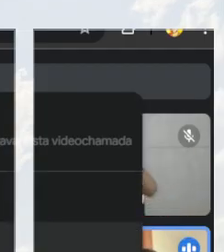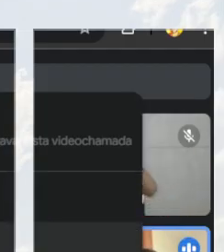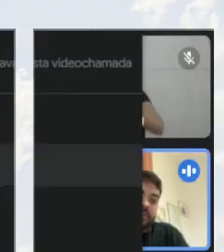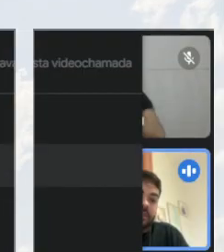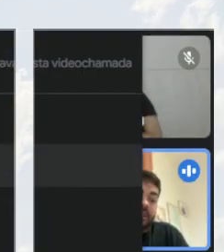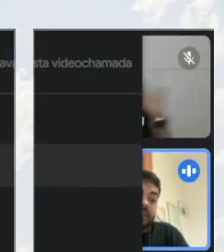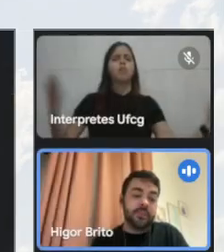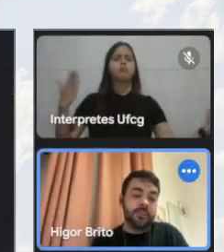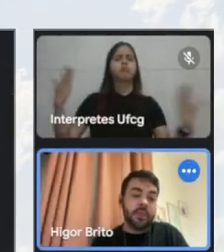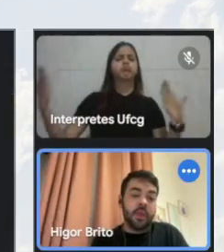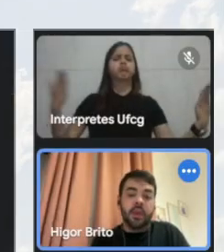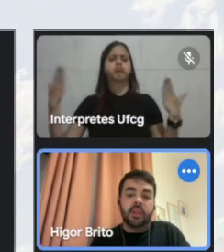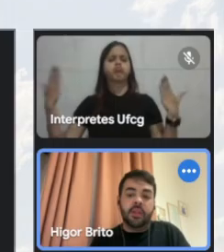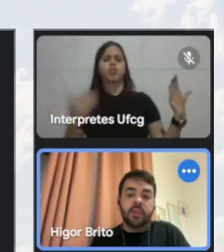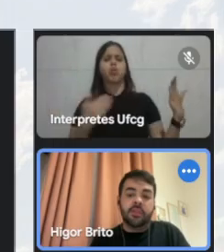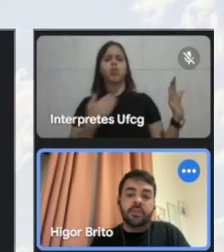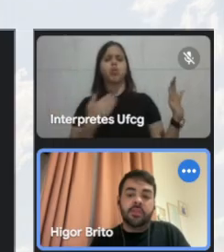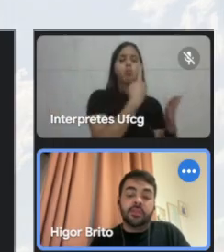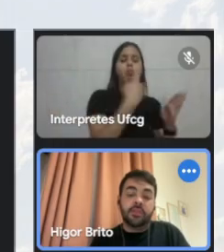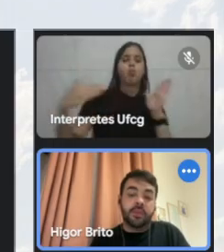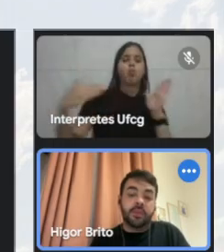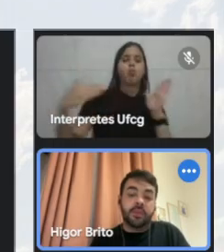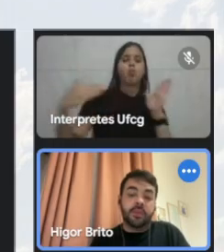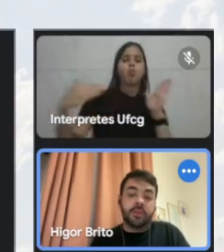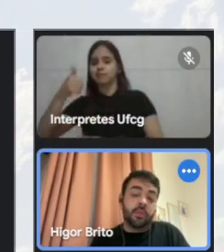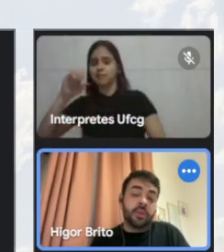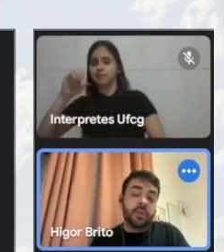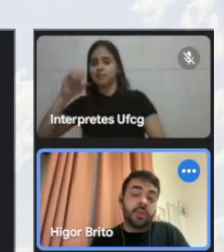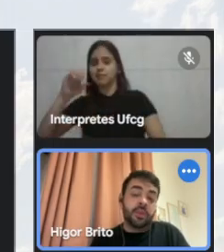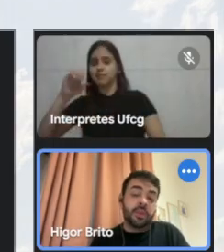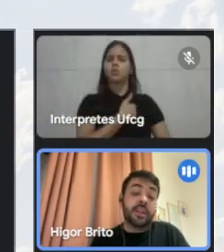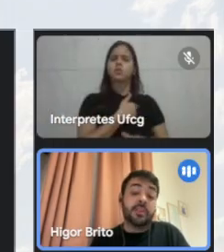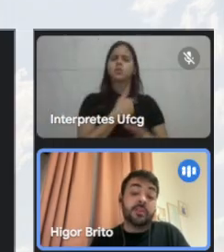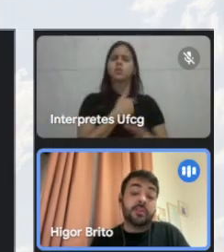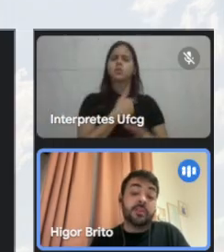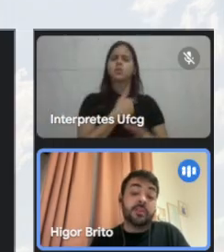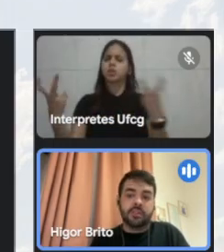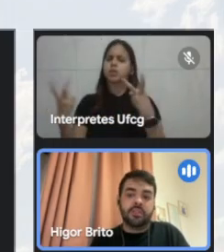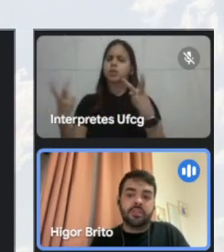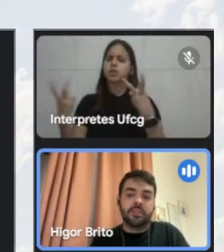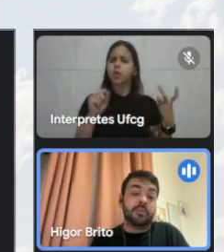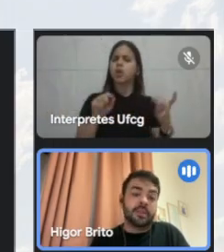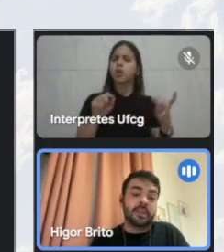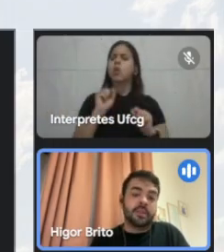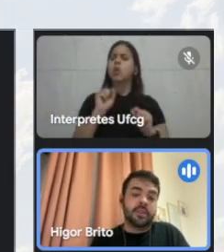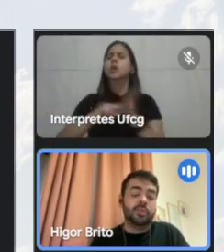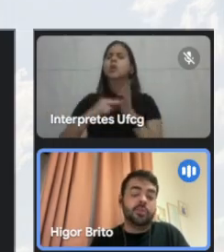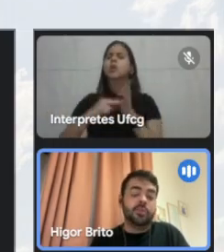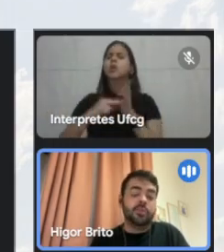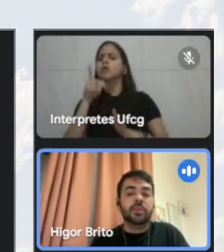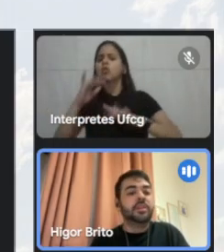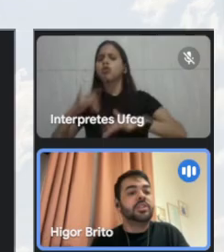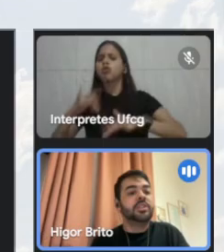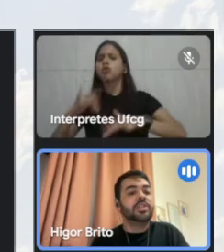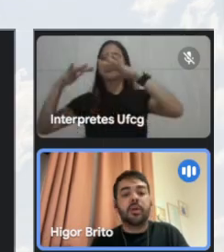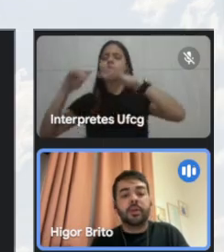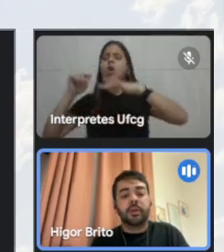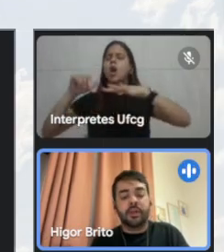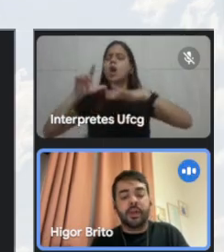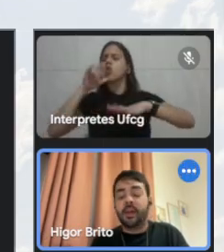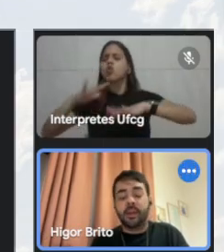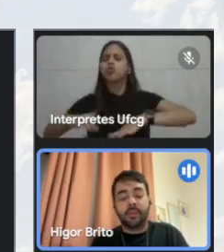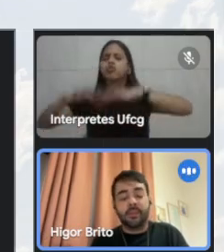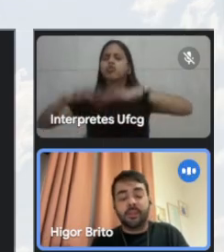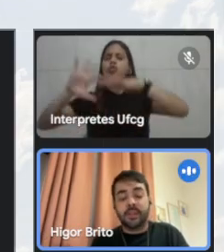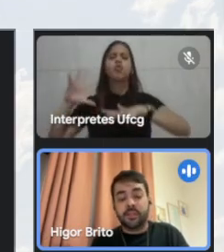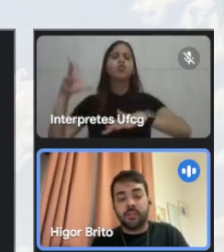e 10 para se atentar aqui. Então, aqui vocês vão ver, por exemplo, o que é considerado inundação. A gente considerou inundação aqui tudo de mancha de água,